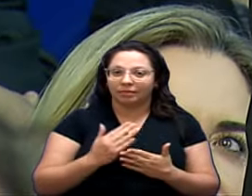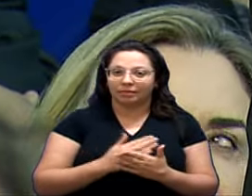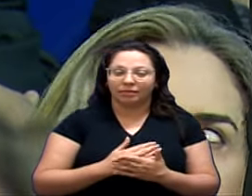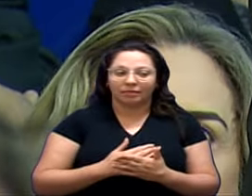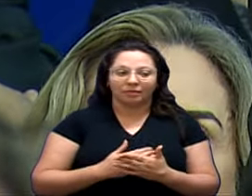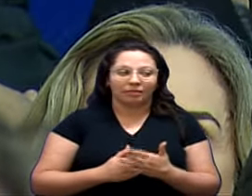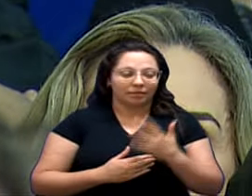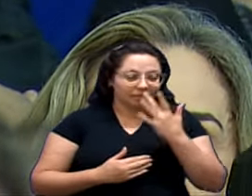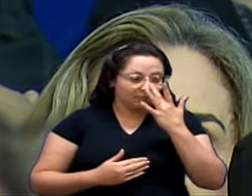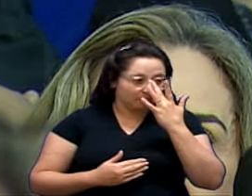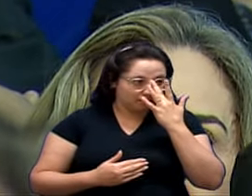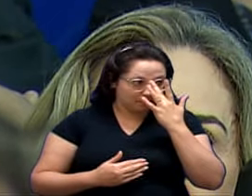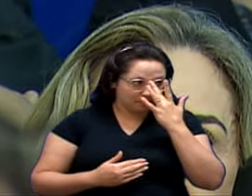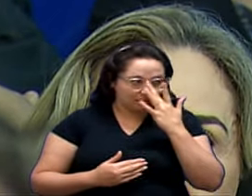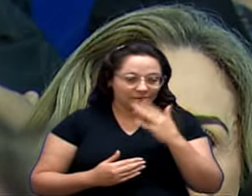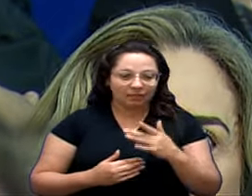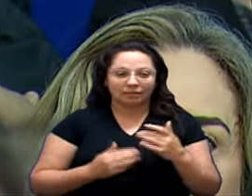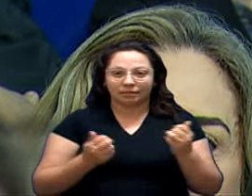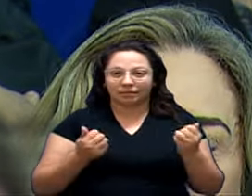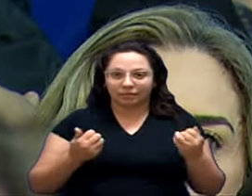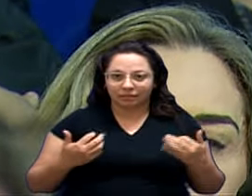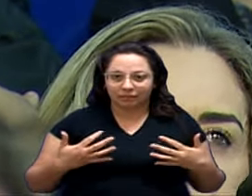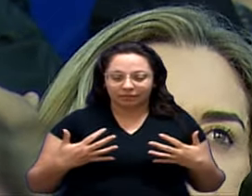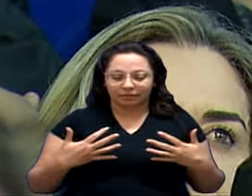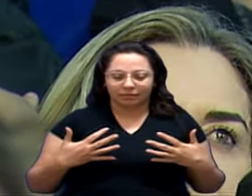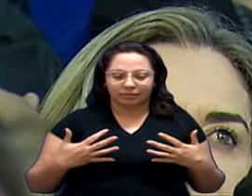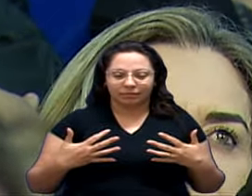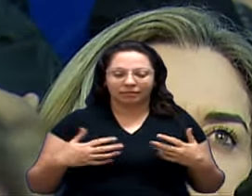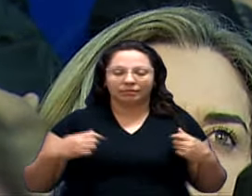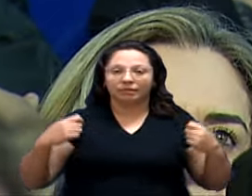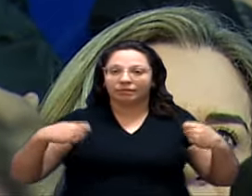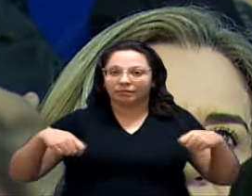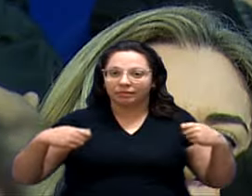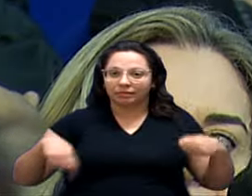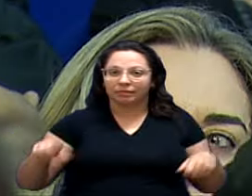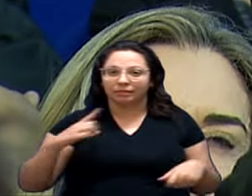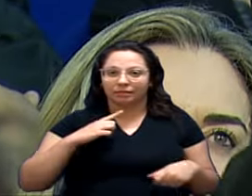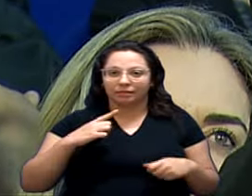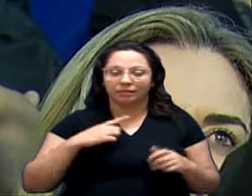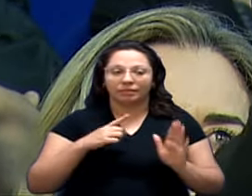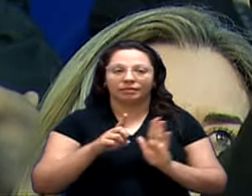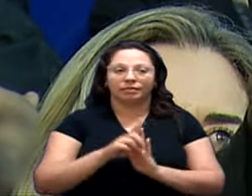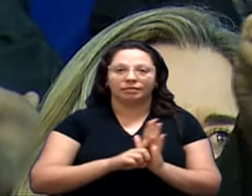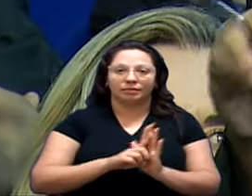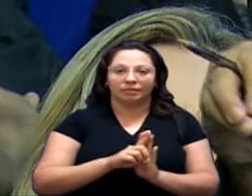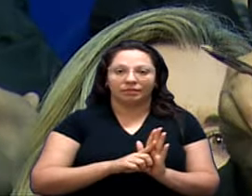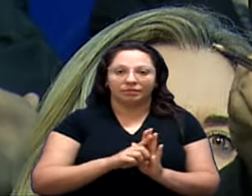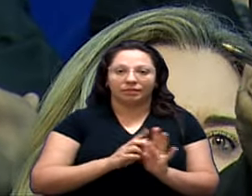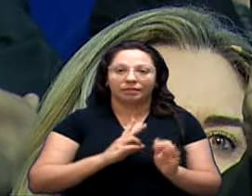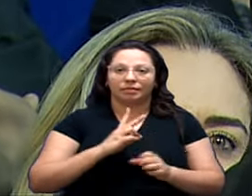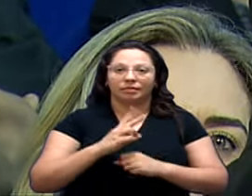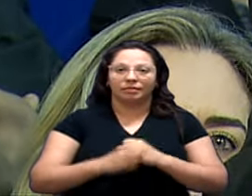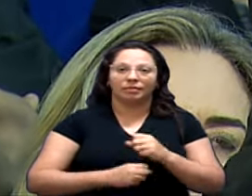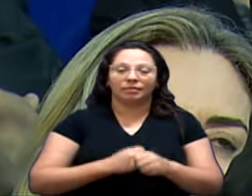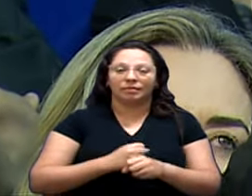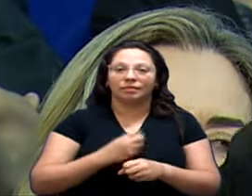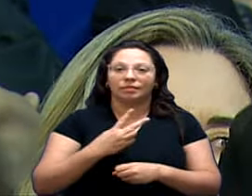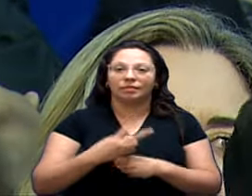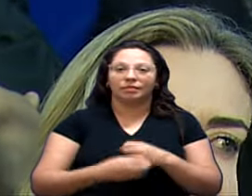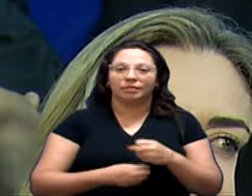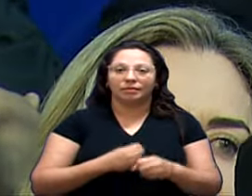vier pra Câmara deve est explícito que a Deve existir a avaliação periódica a cada 2 anos quer